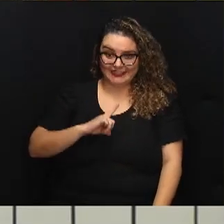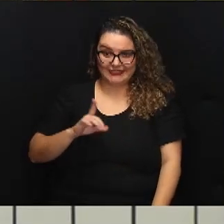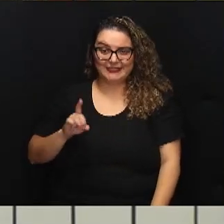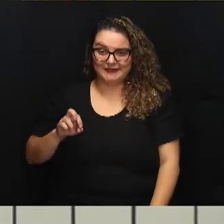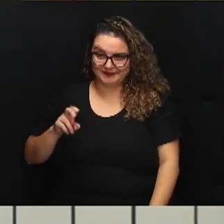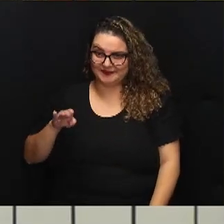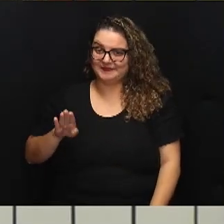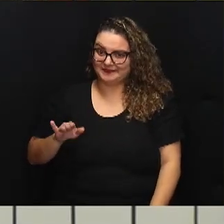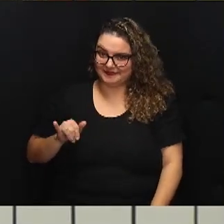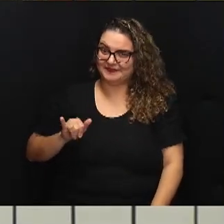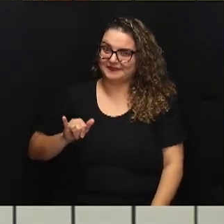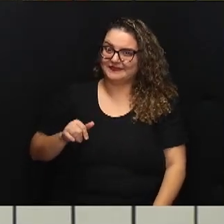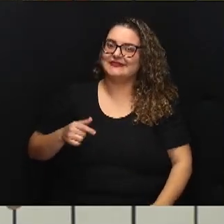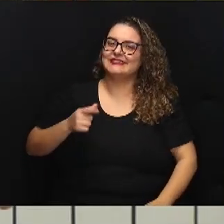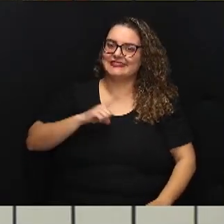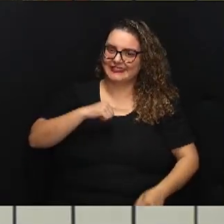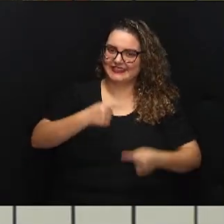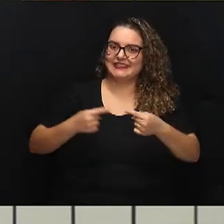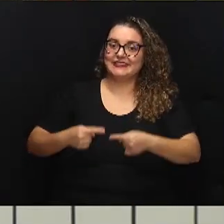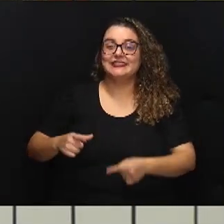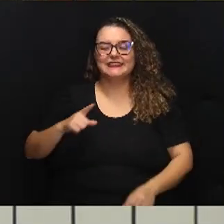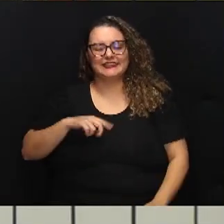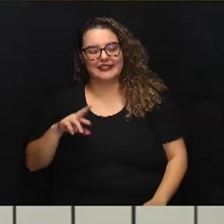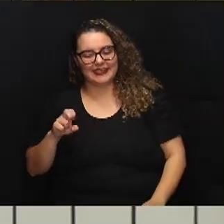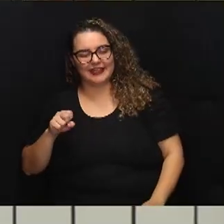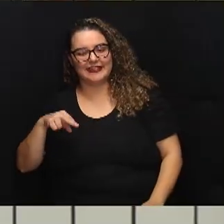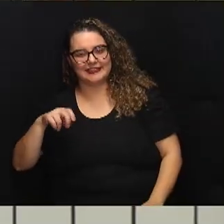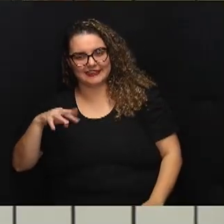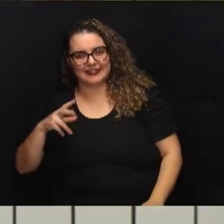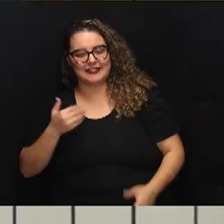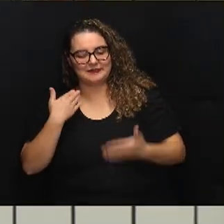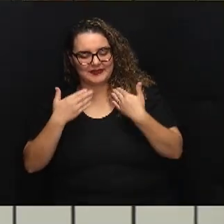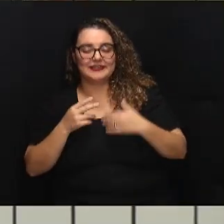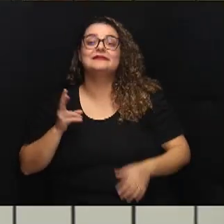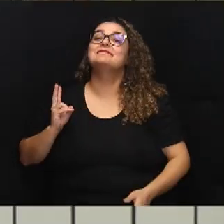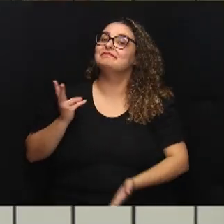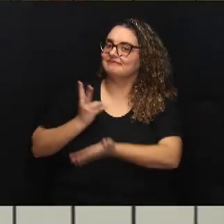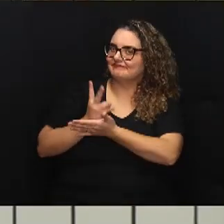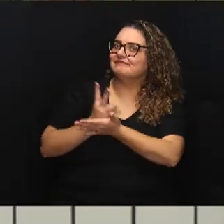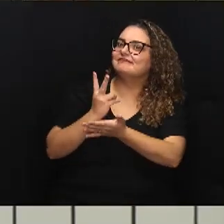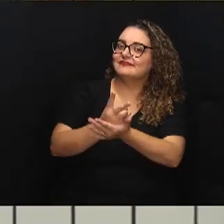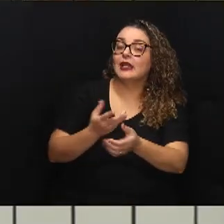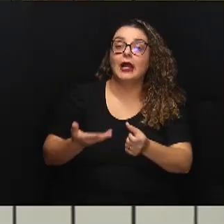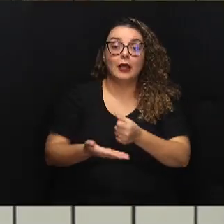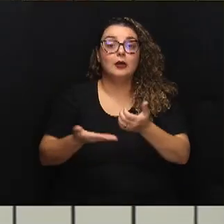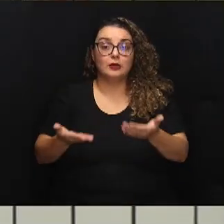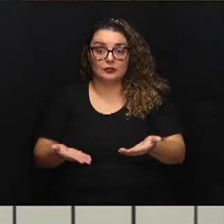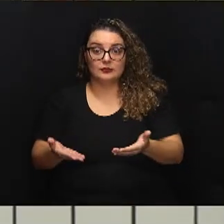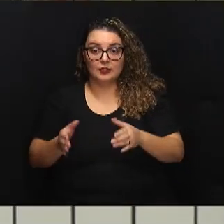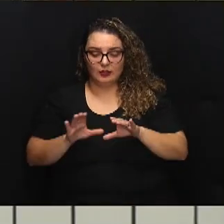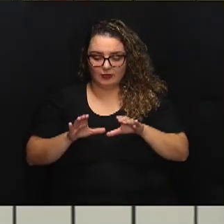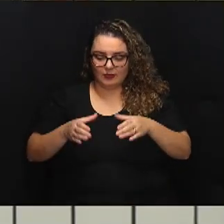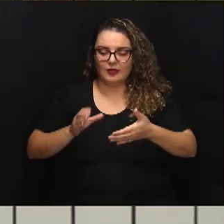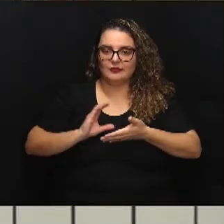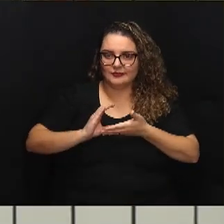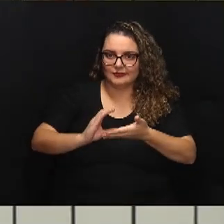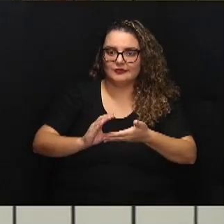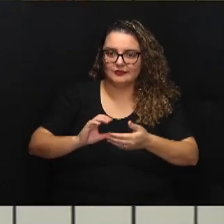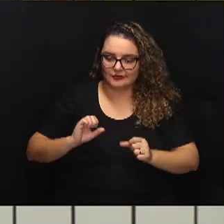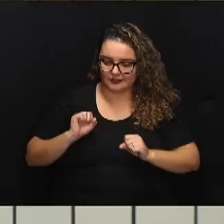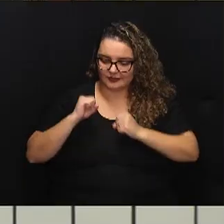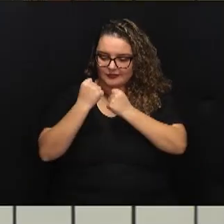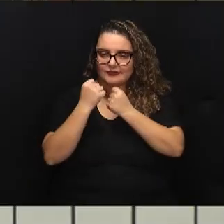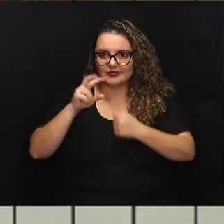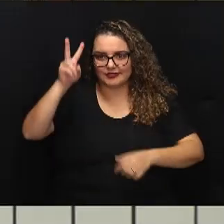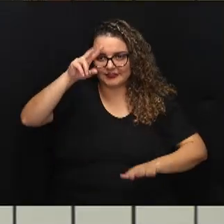tem debate, tem resenha. E é assim desde sempre, viu? Baseado nisso, o Conselho de Defesa do Patrimônio Cultural